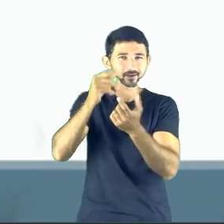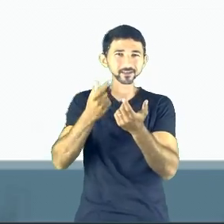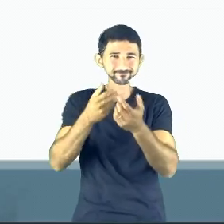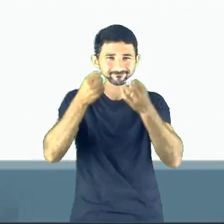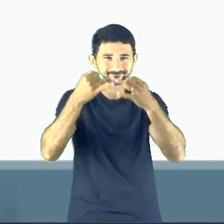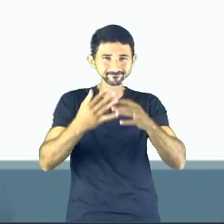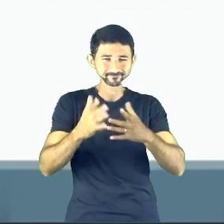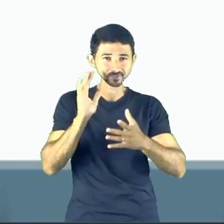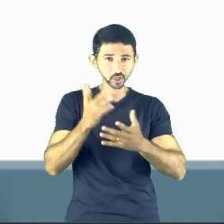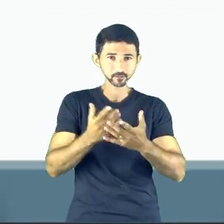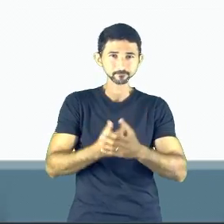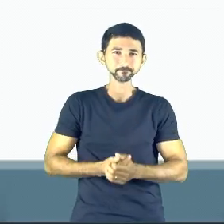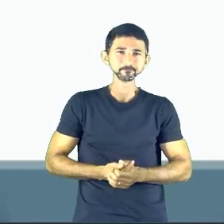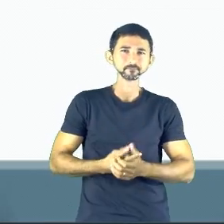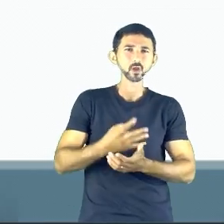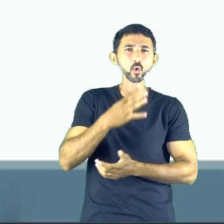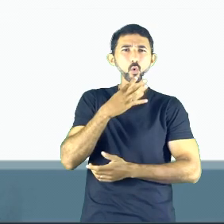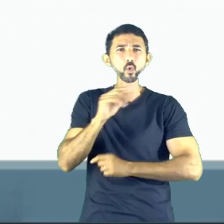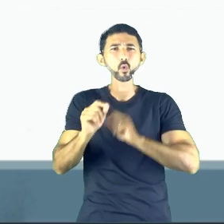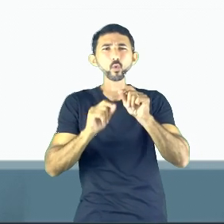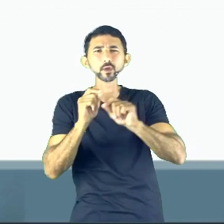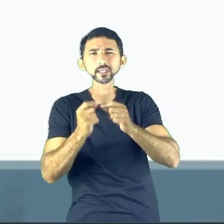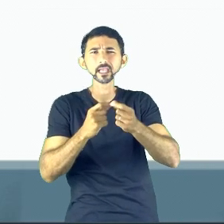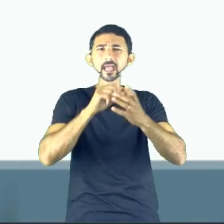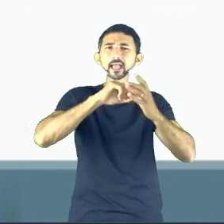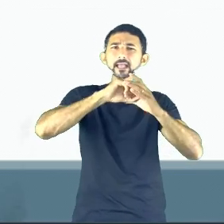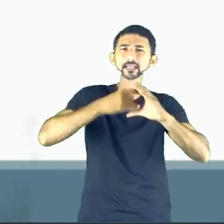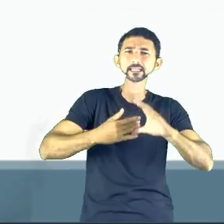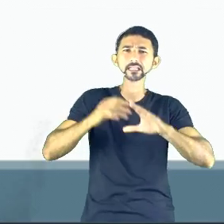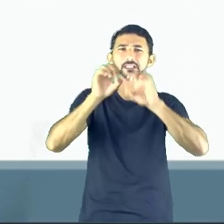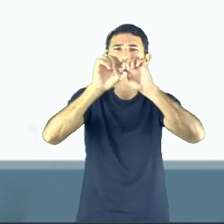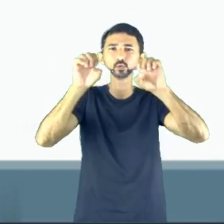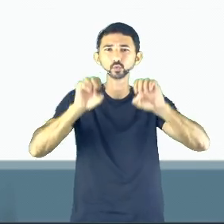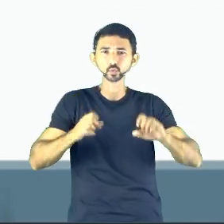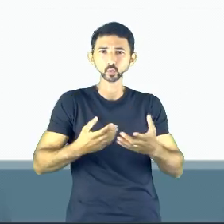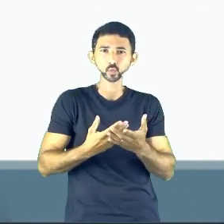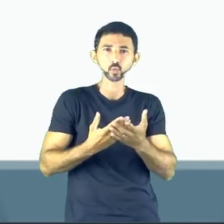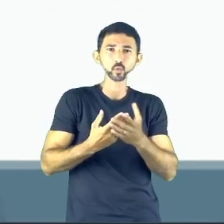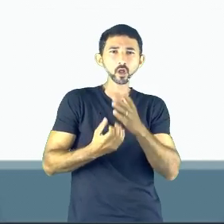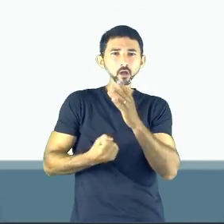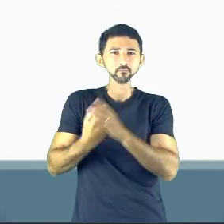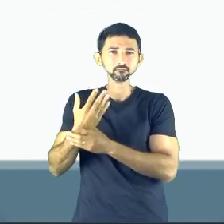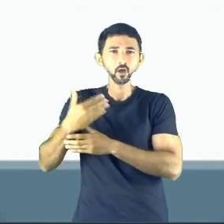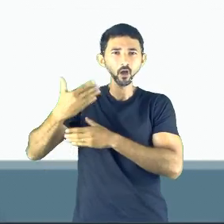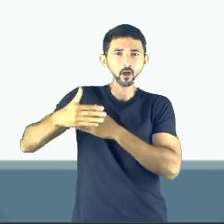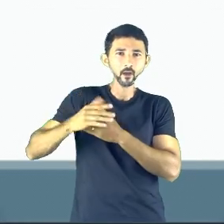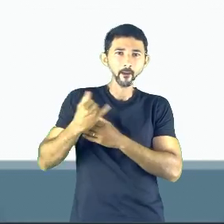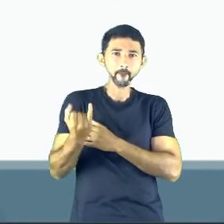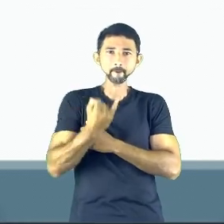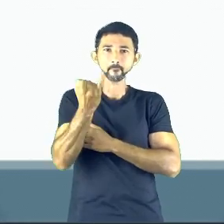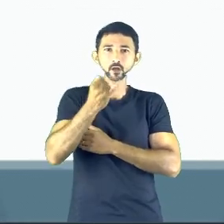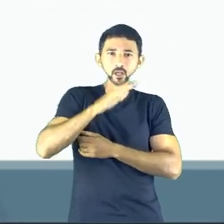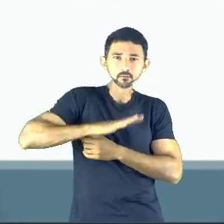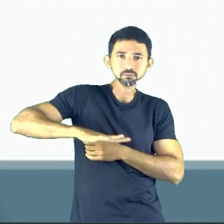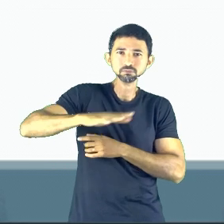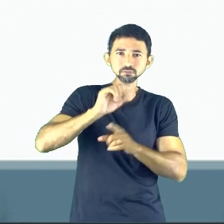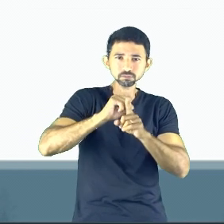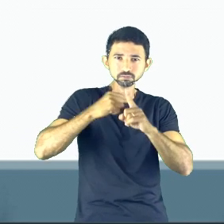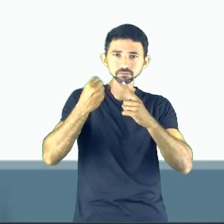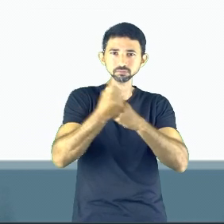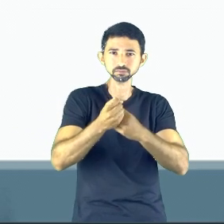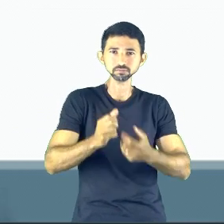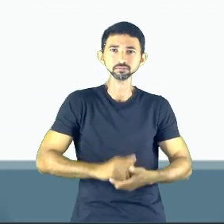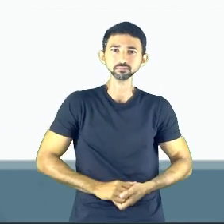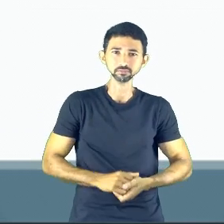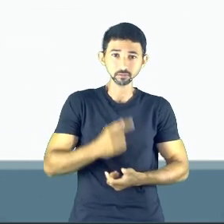mais sobre a fábula, como eu acabei de falar, né? O que é, quais as características, a estrutura, a origem e a importância dela